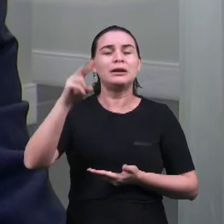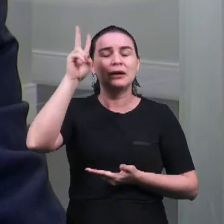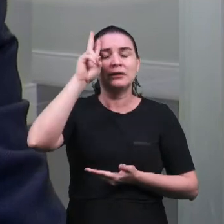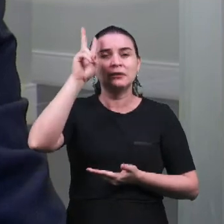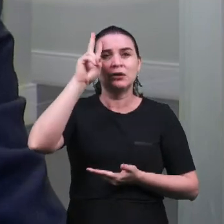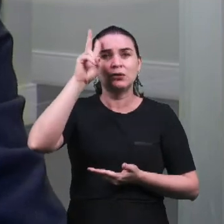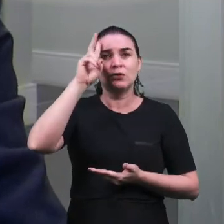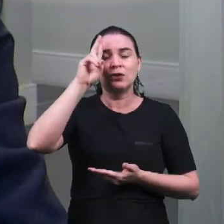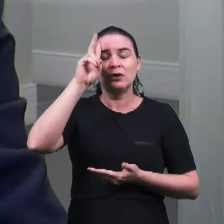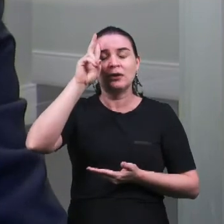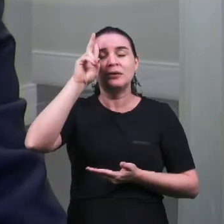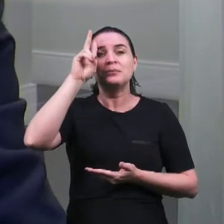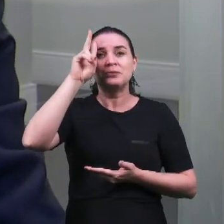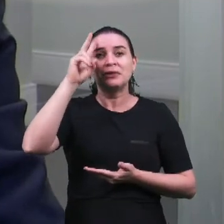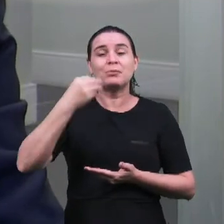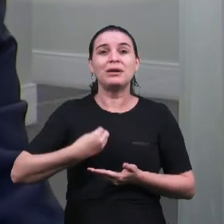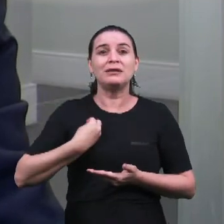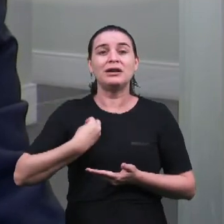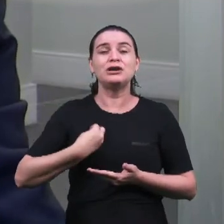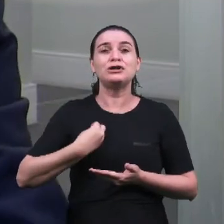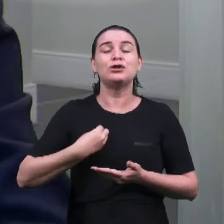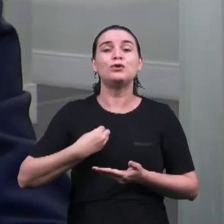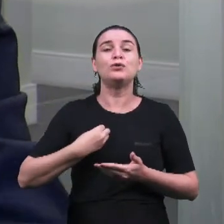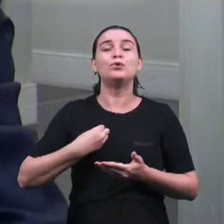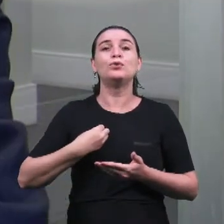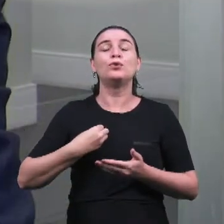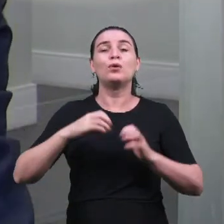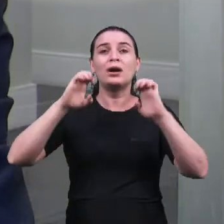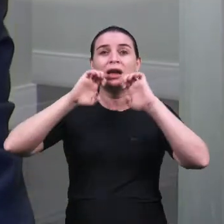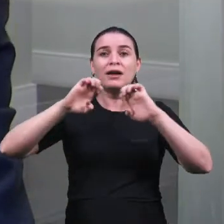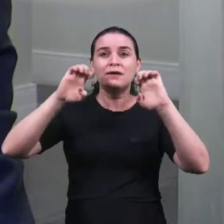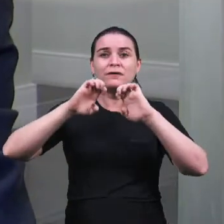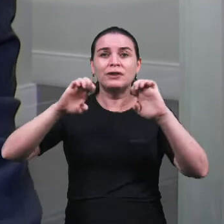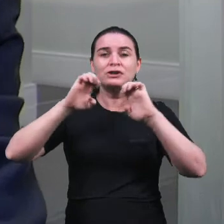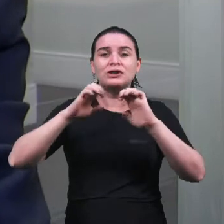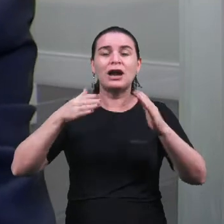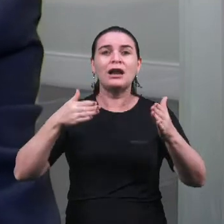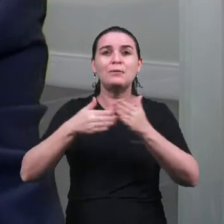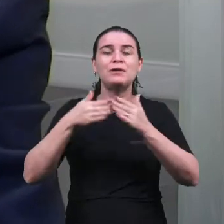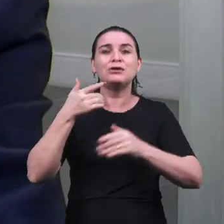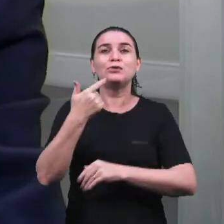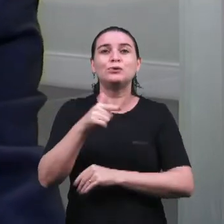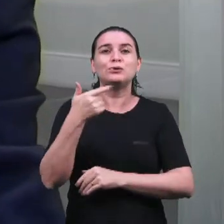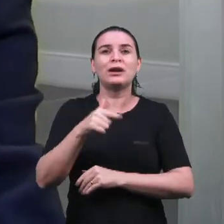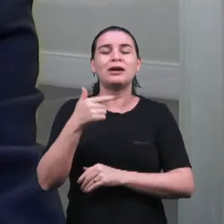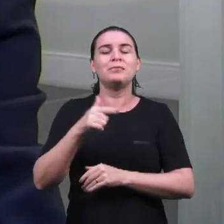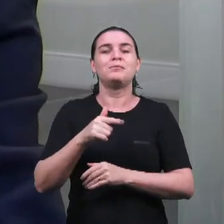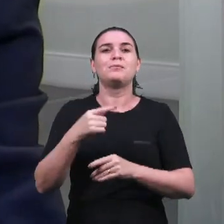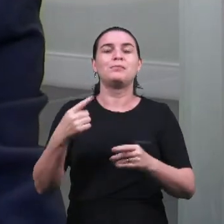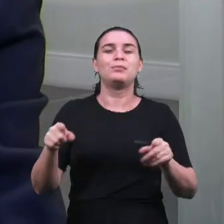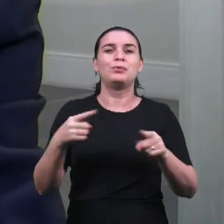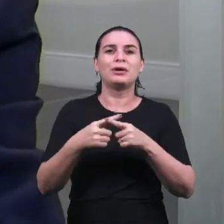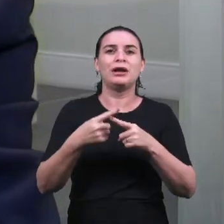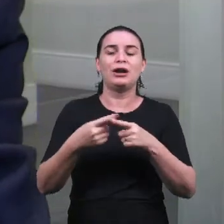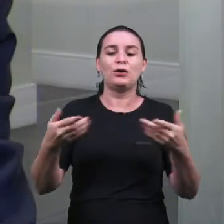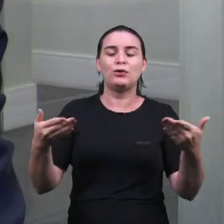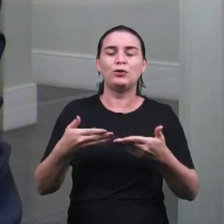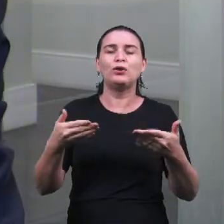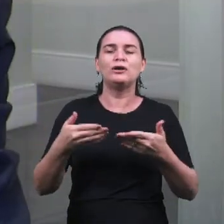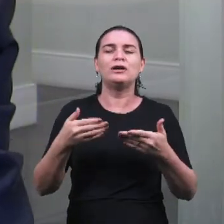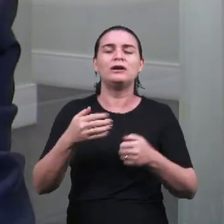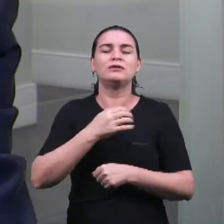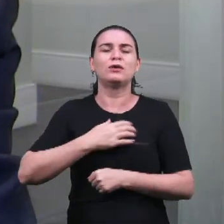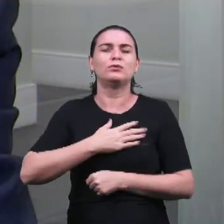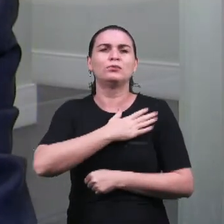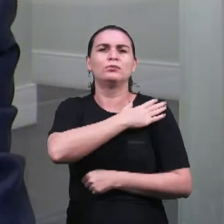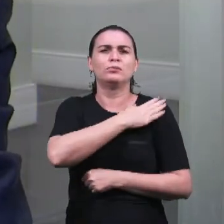reunião do Evangelho Sem Fronteiras e dar testemunho porque é lógico que hoje eles são tenentes, coronéis,